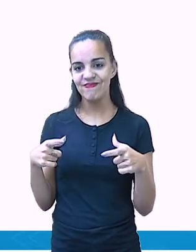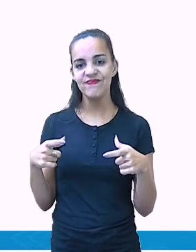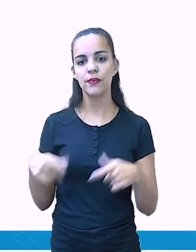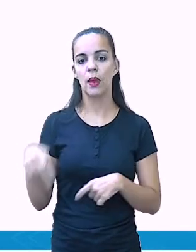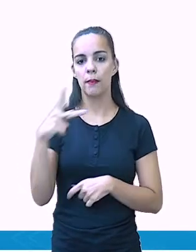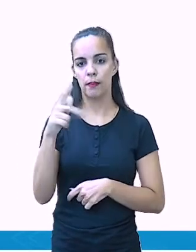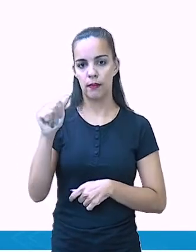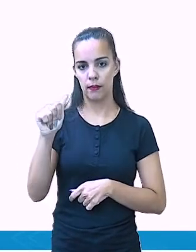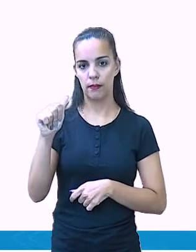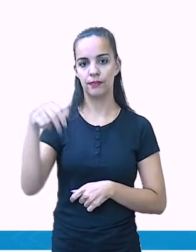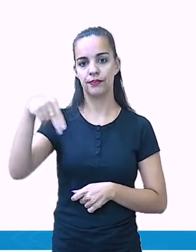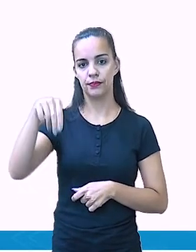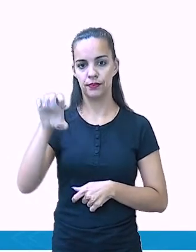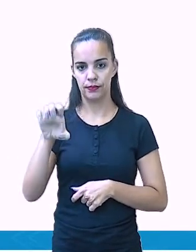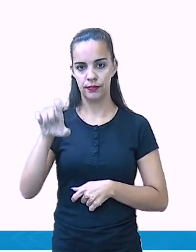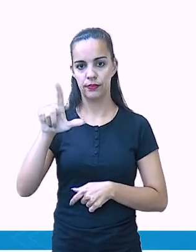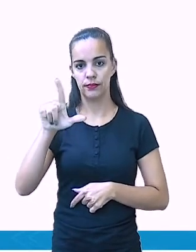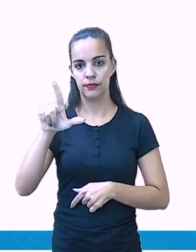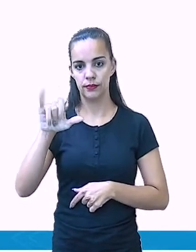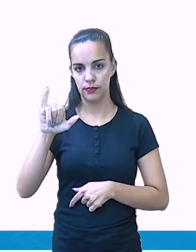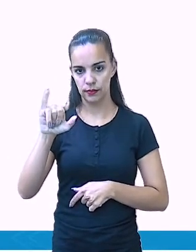Panelinha,